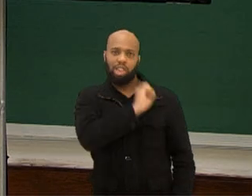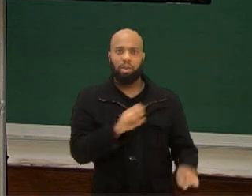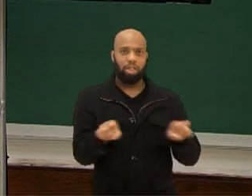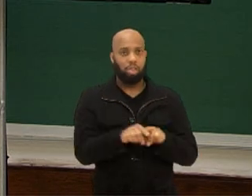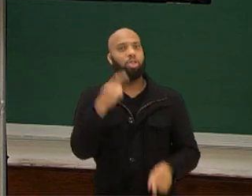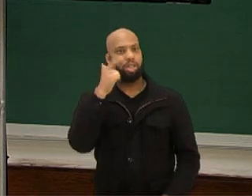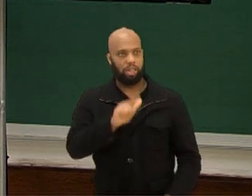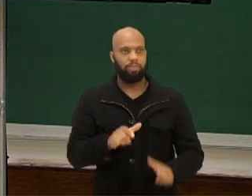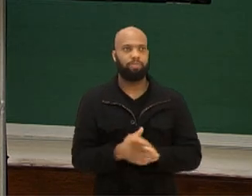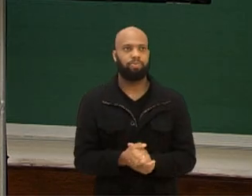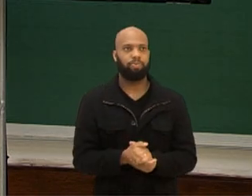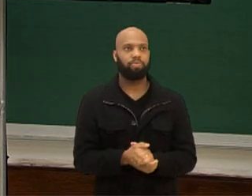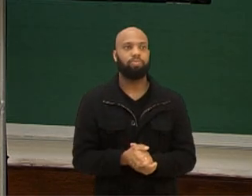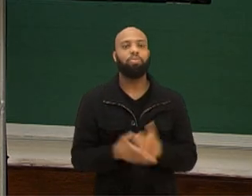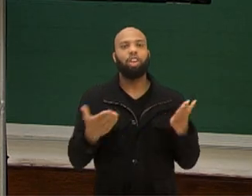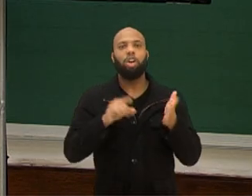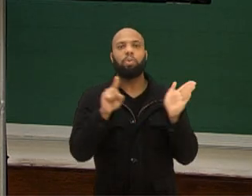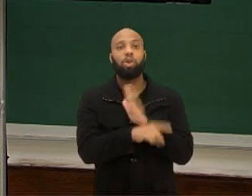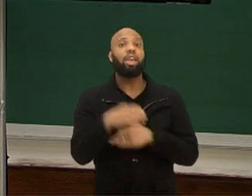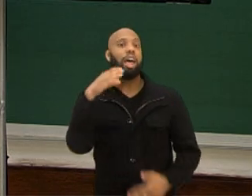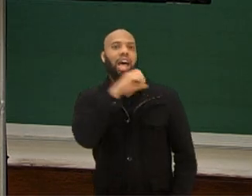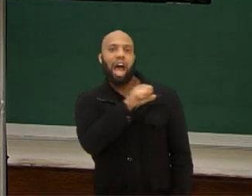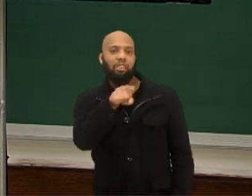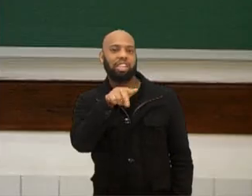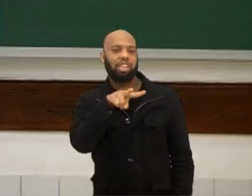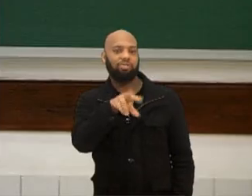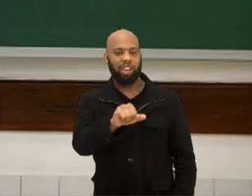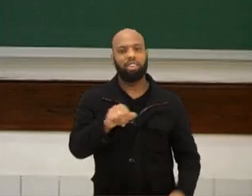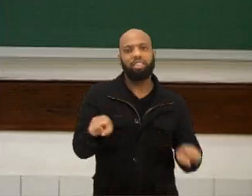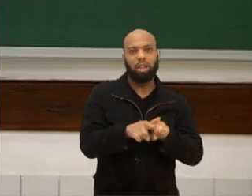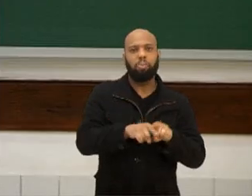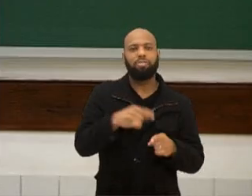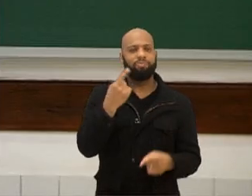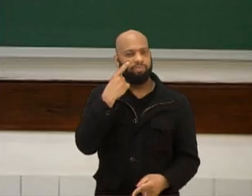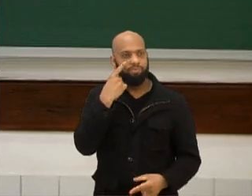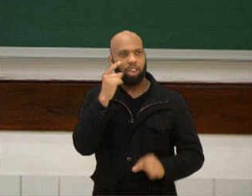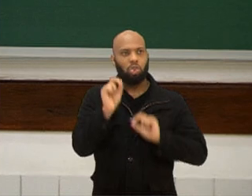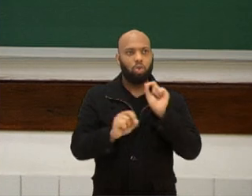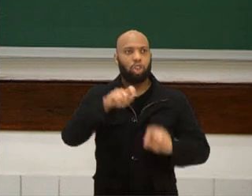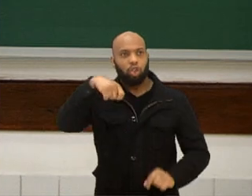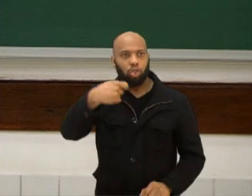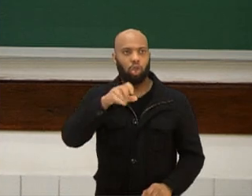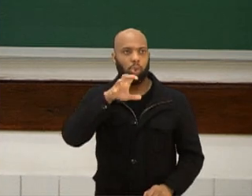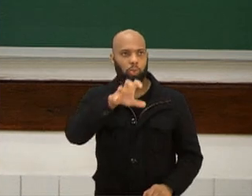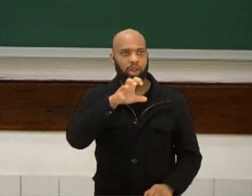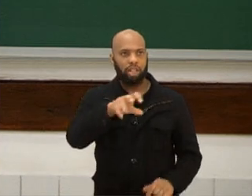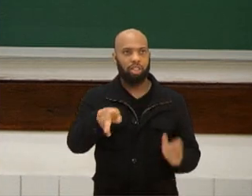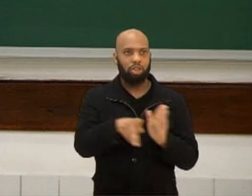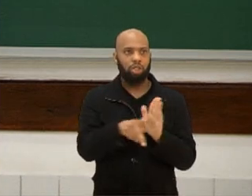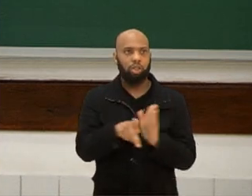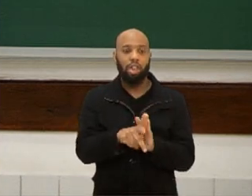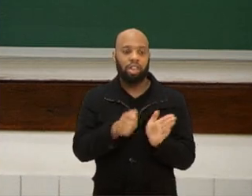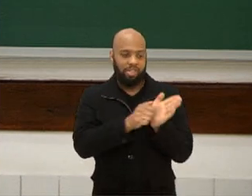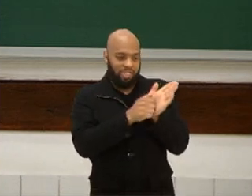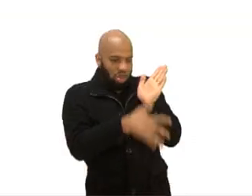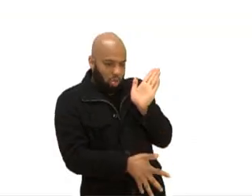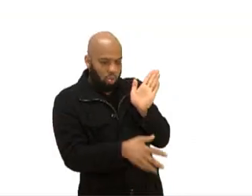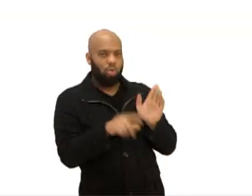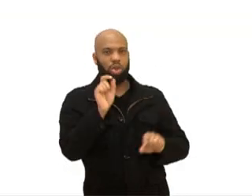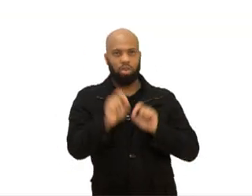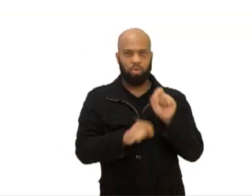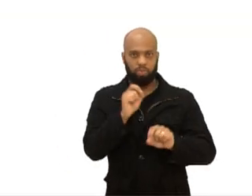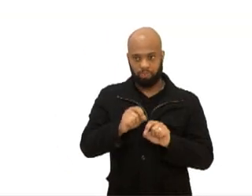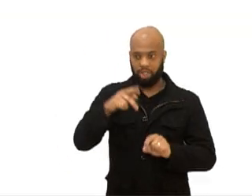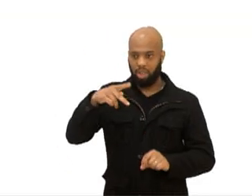rápida. Trouxe um quiz para nós falarmos ali ainda dessa questão da figura de linguagem.